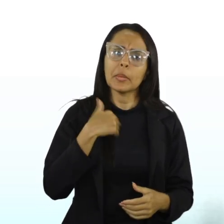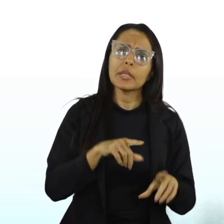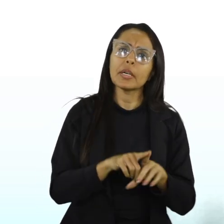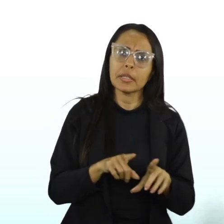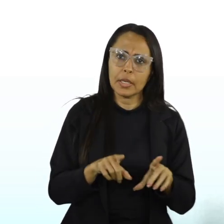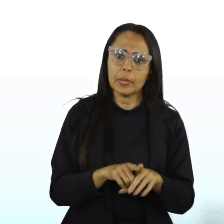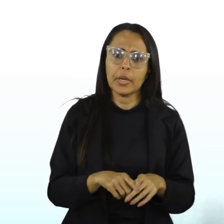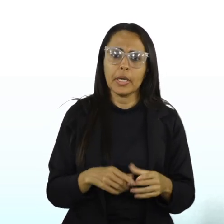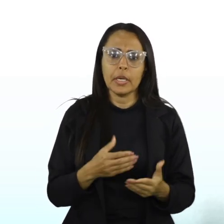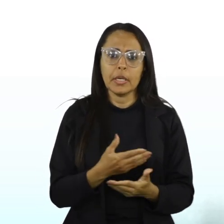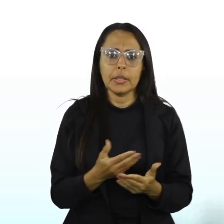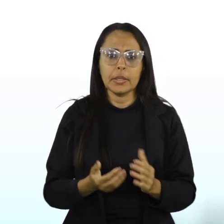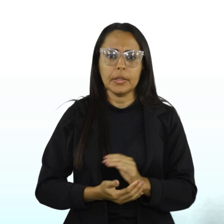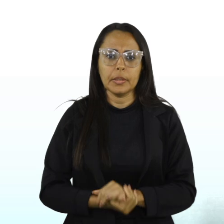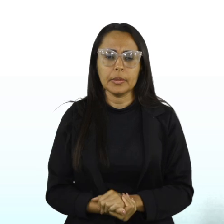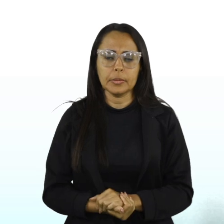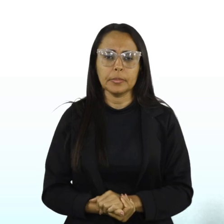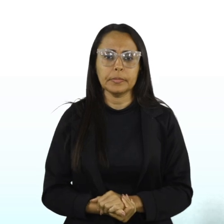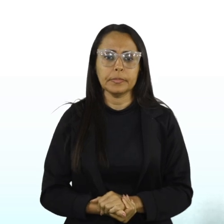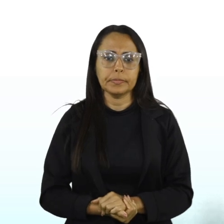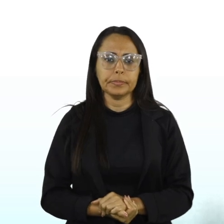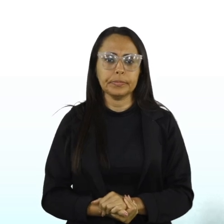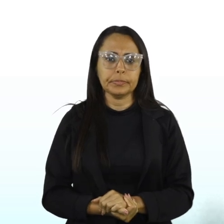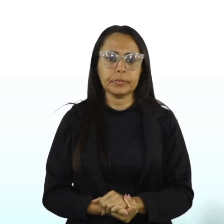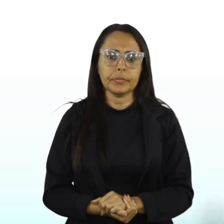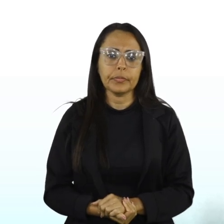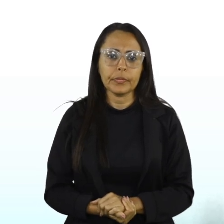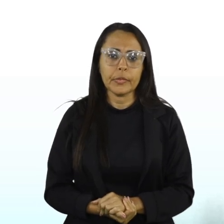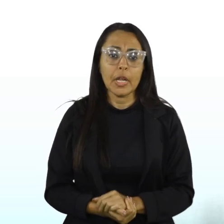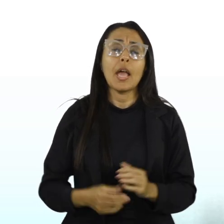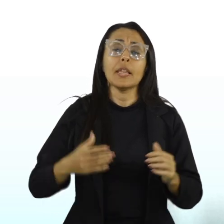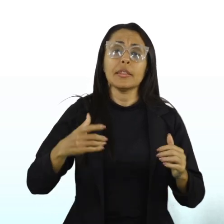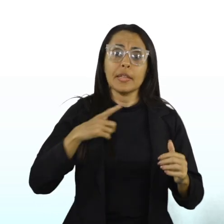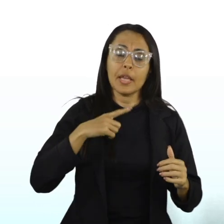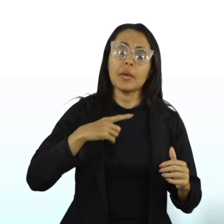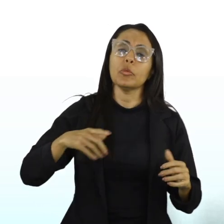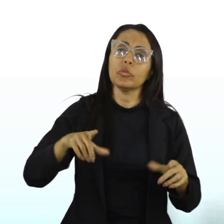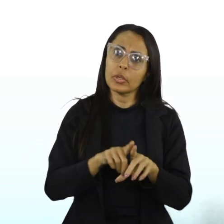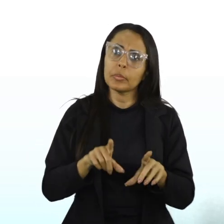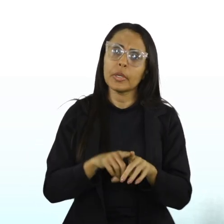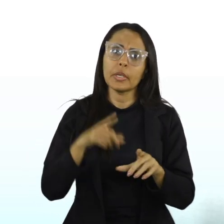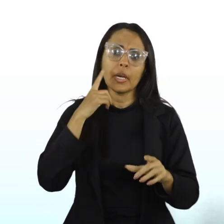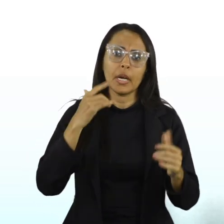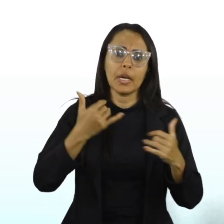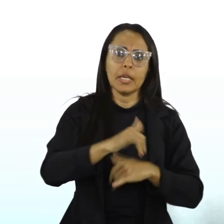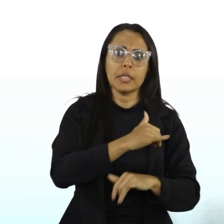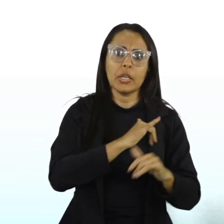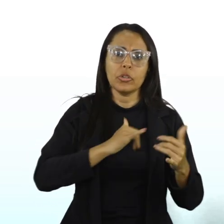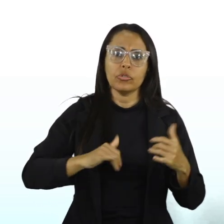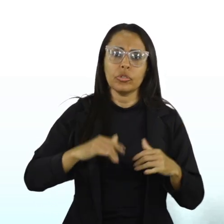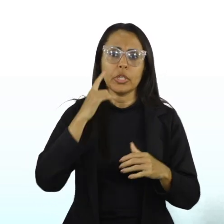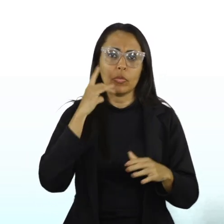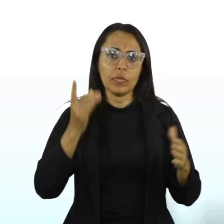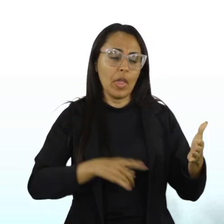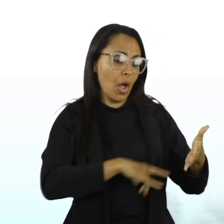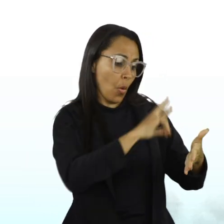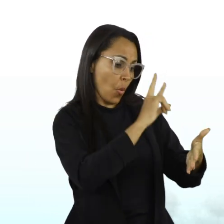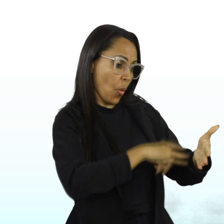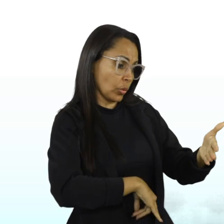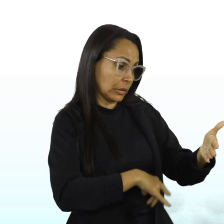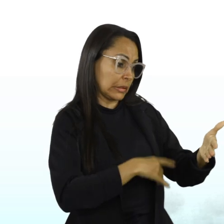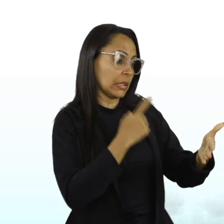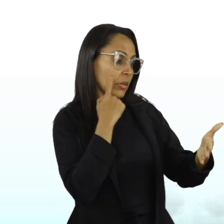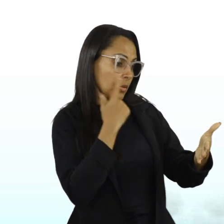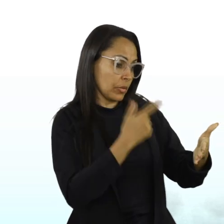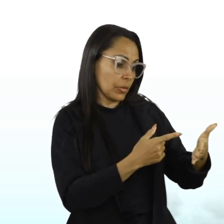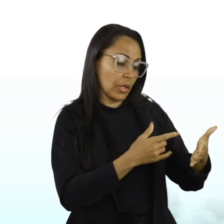é unidade de caloria. Bom, temos também aquela energia que ninguém gosta no final do mês quando vem a conta de energia para sua